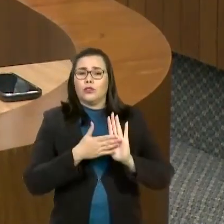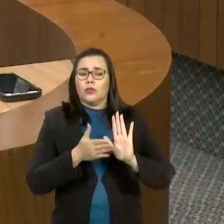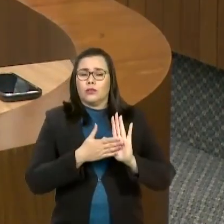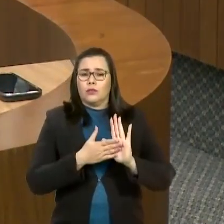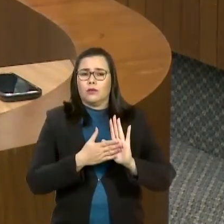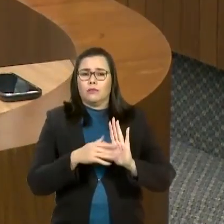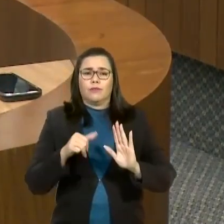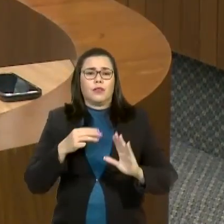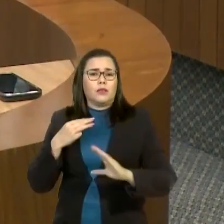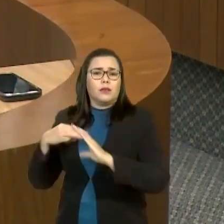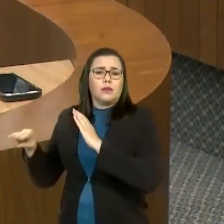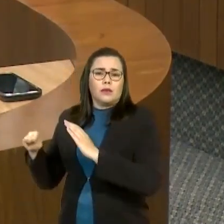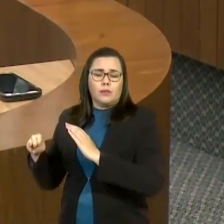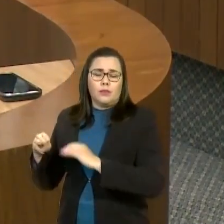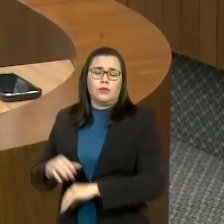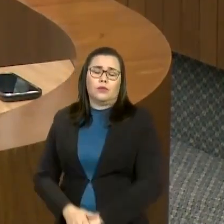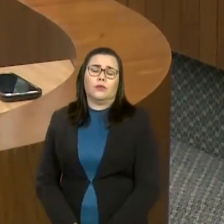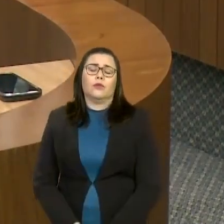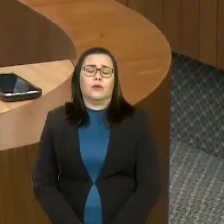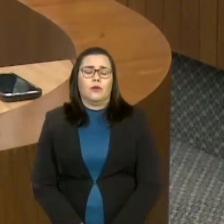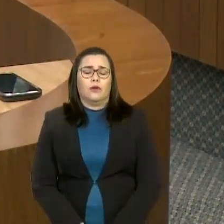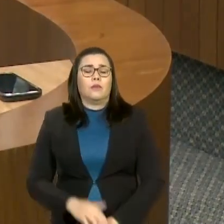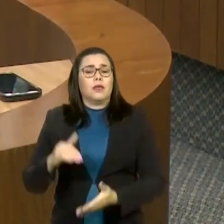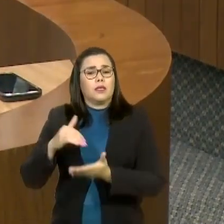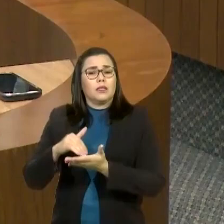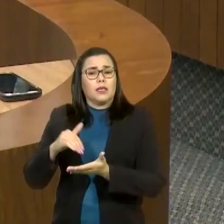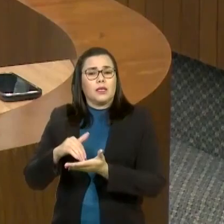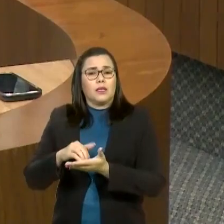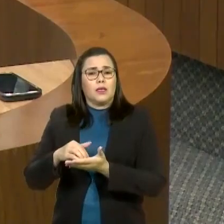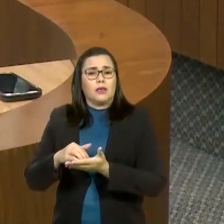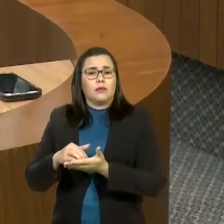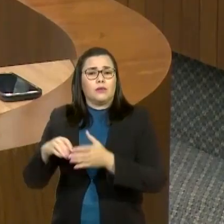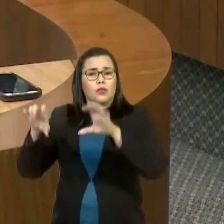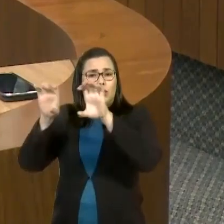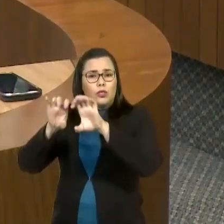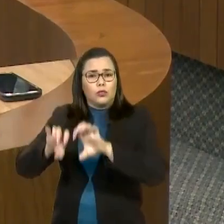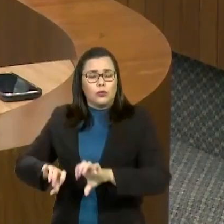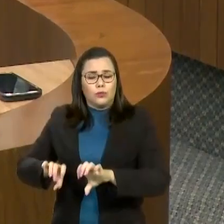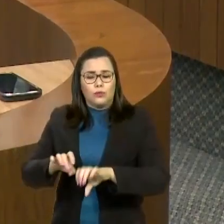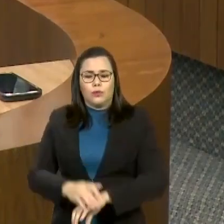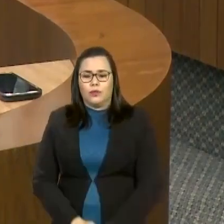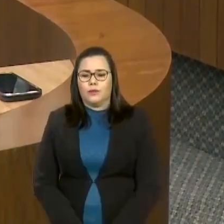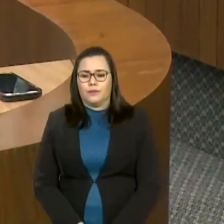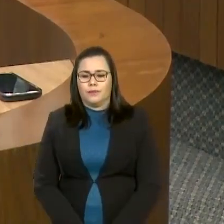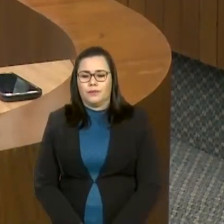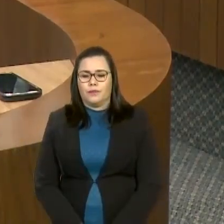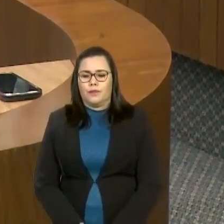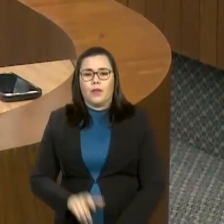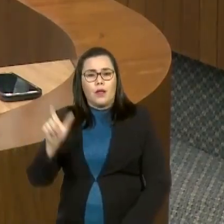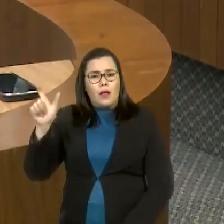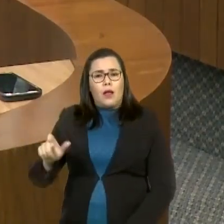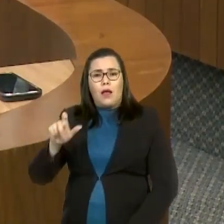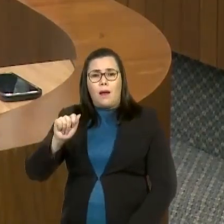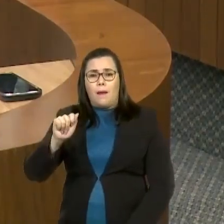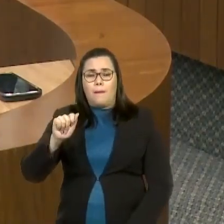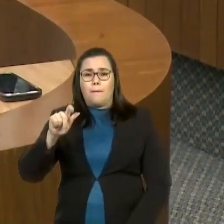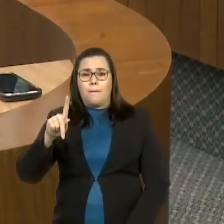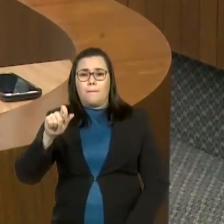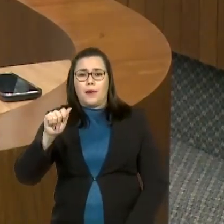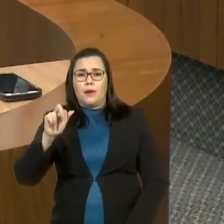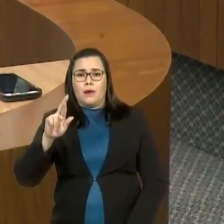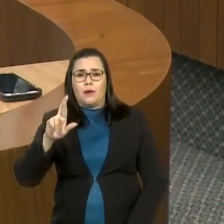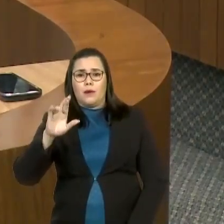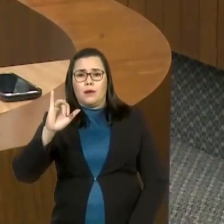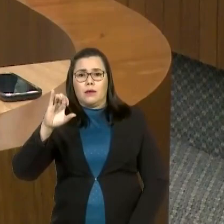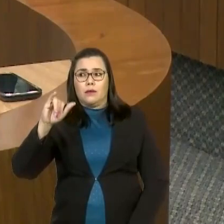governo do Estado, né, para Secretaria de Estado de Infraestrutura, ao senhor Aparício, solicitando em caráter